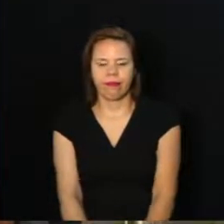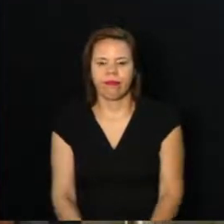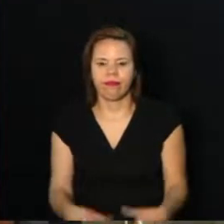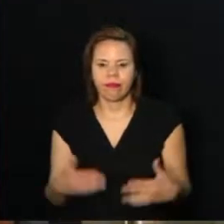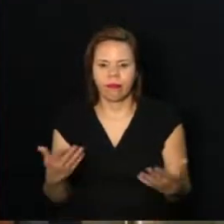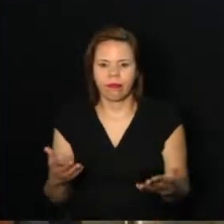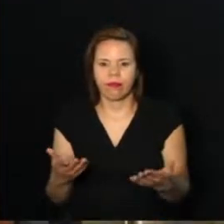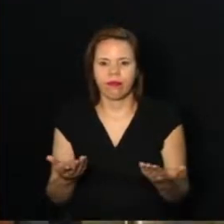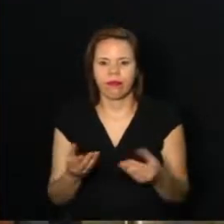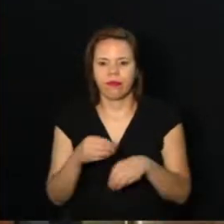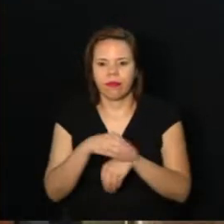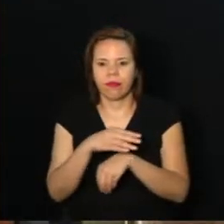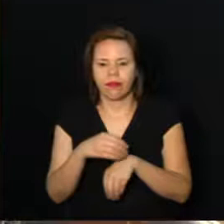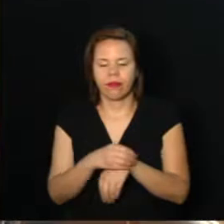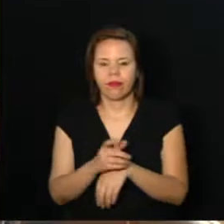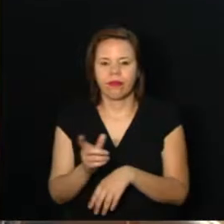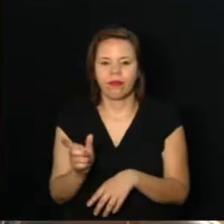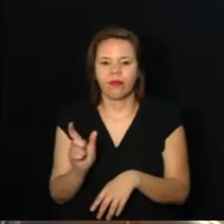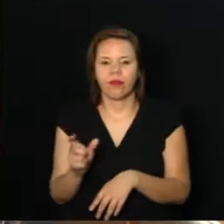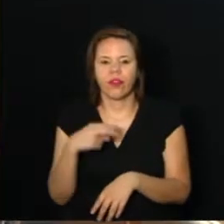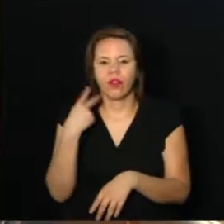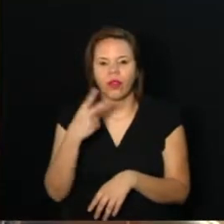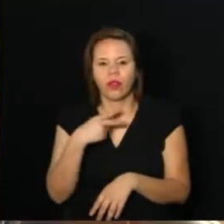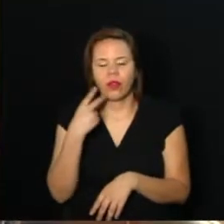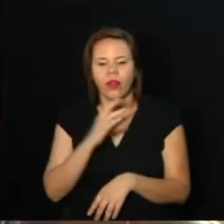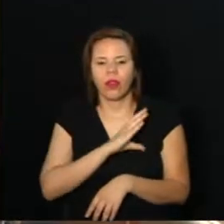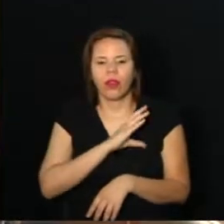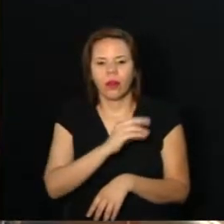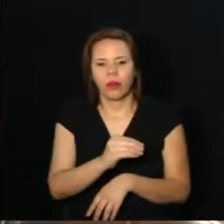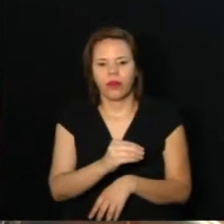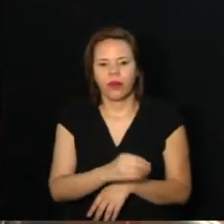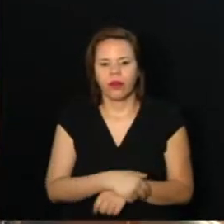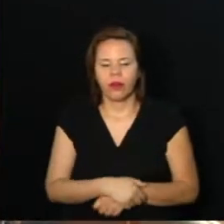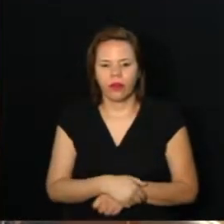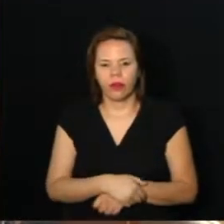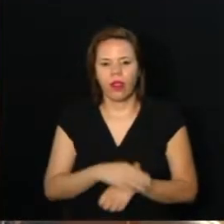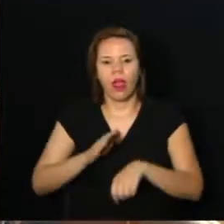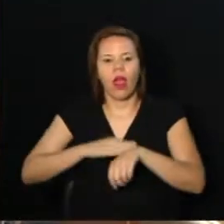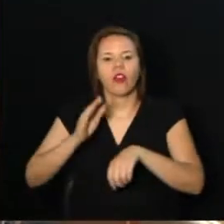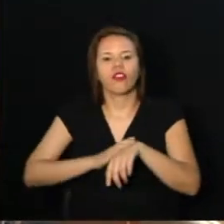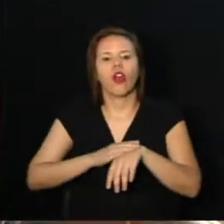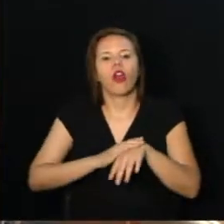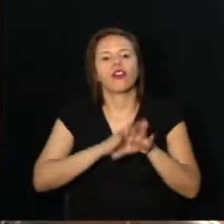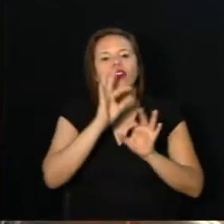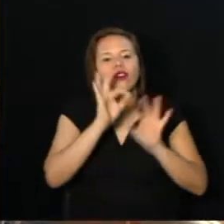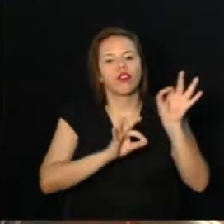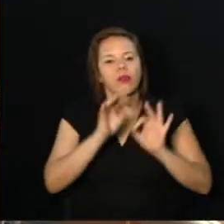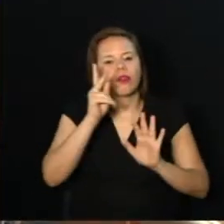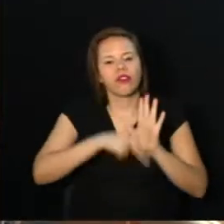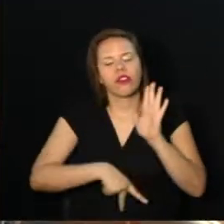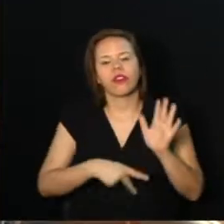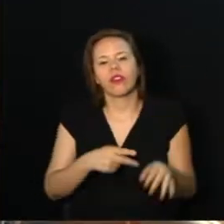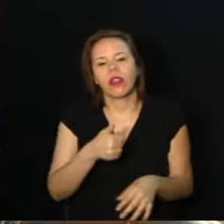Finalmente, passamos a palavra ao vereador Campos Filho, autor do projeto de lei